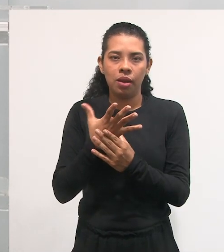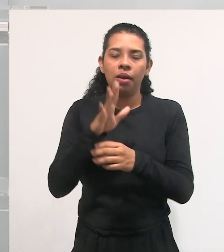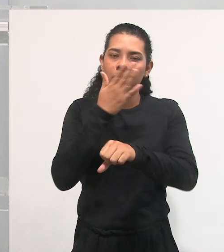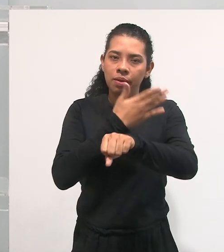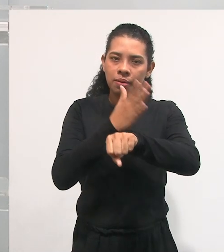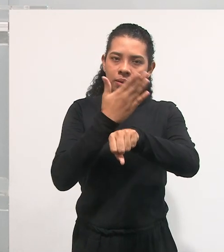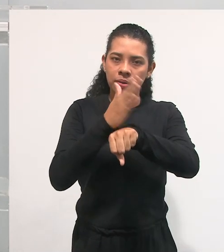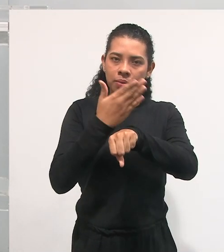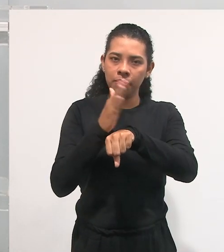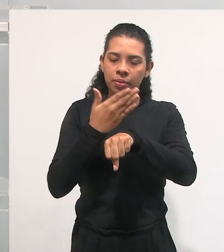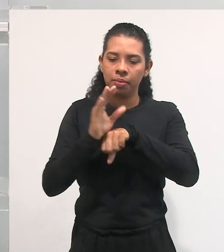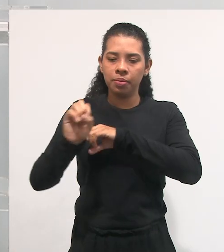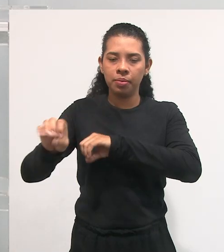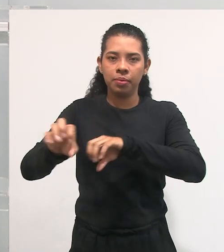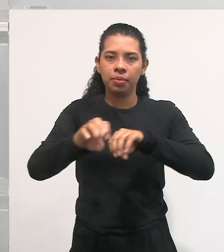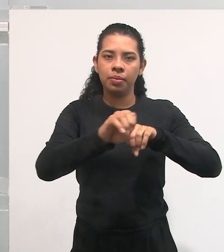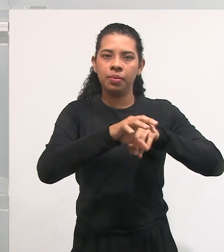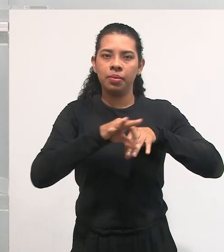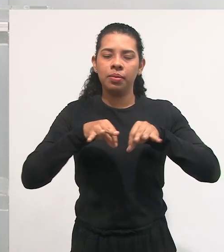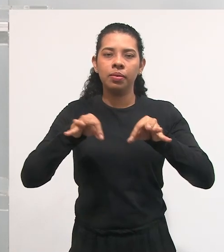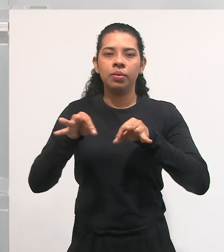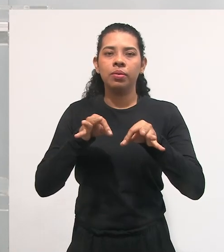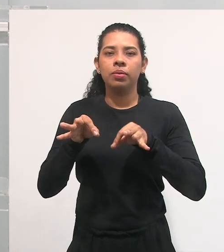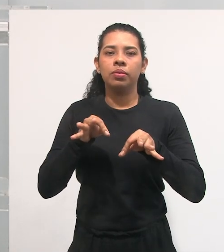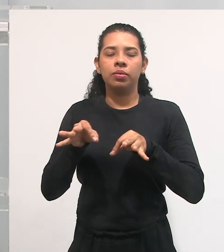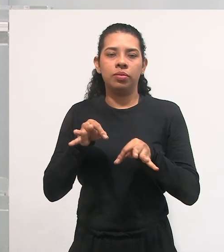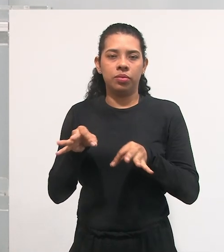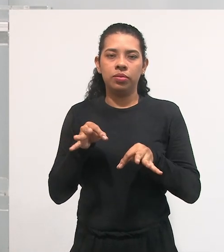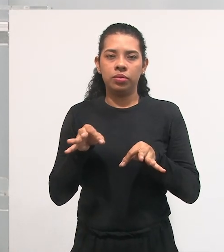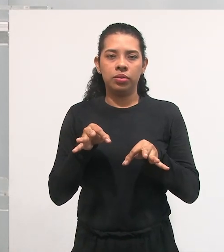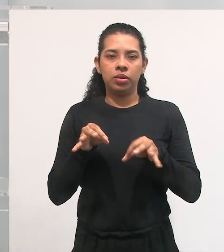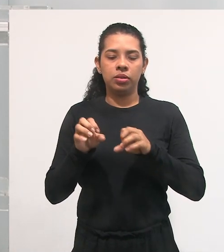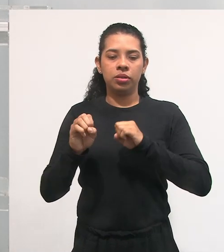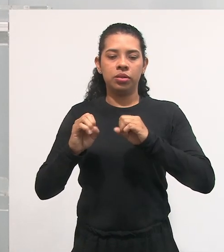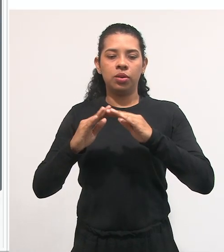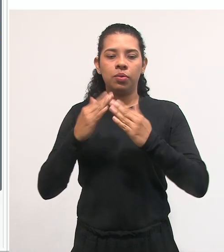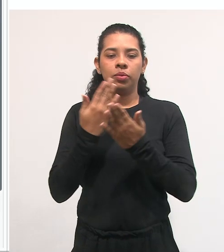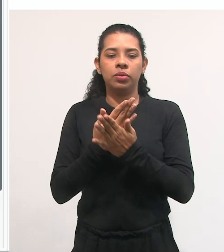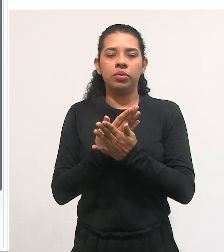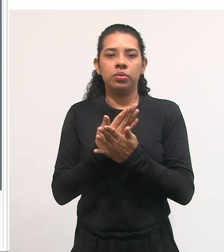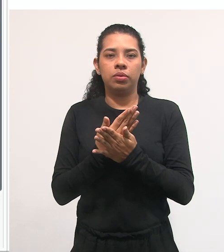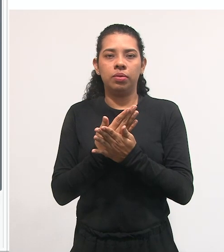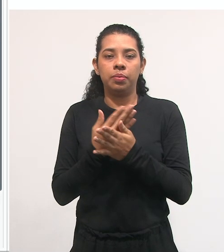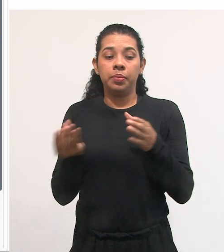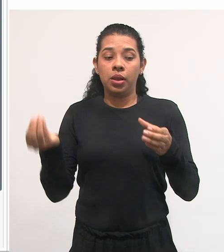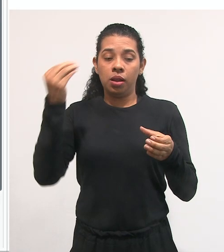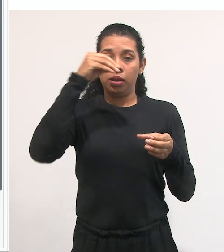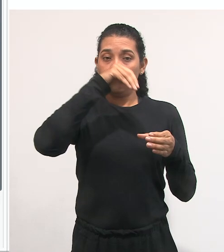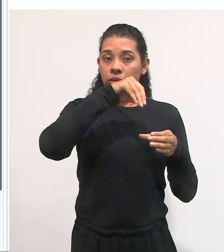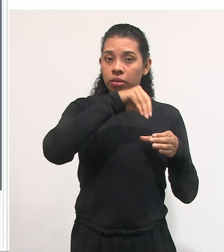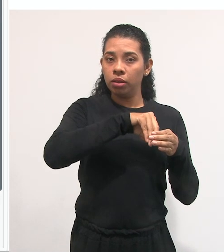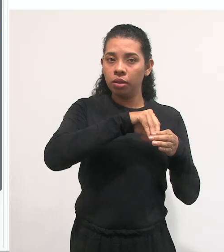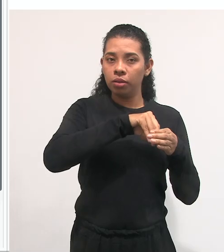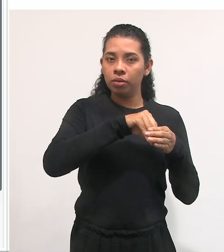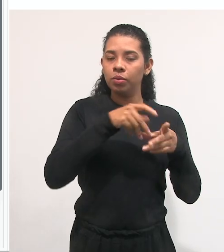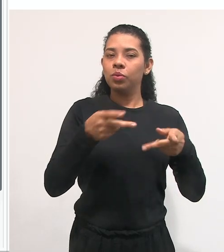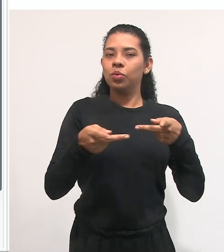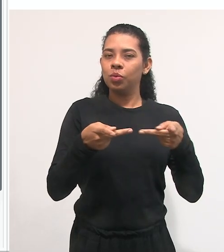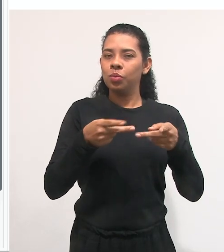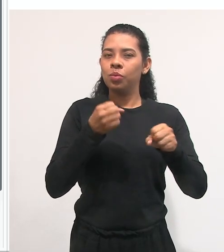da prática educativa, da organização do planejamento educativo. E dentro do projeto ou dentro do plano de